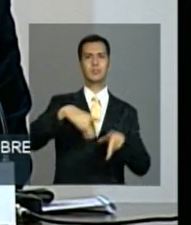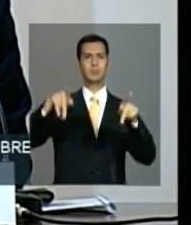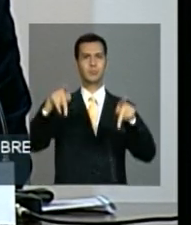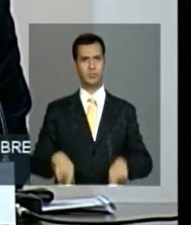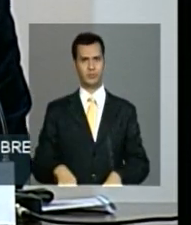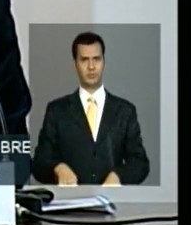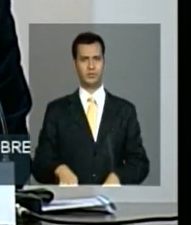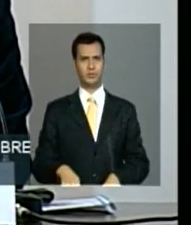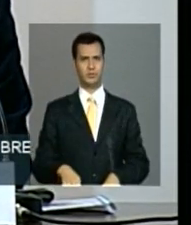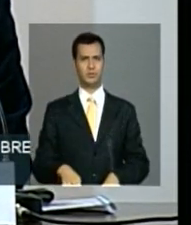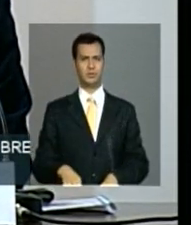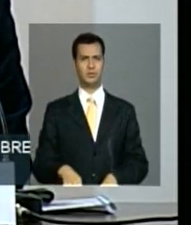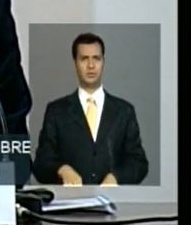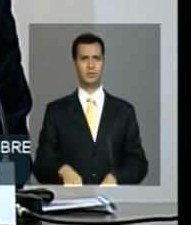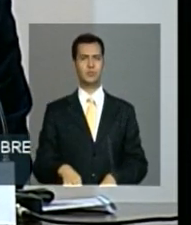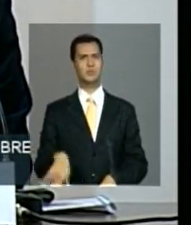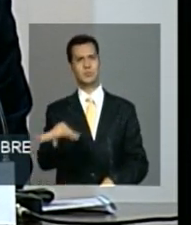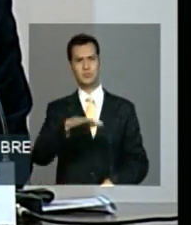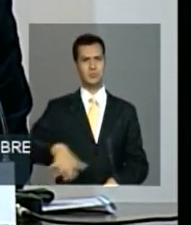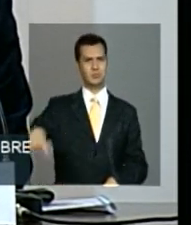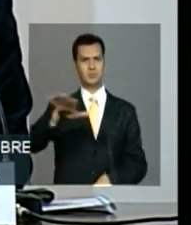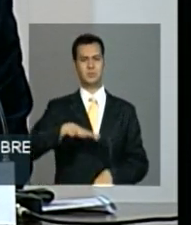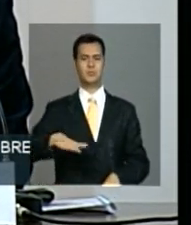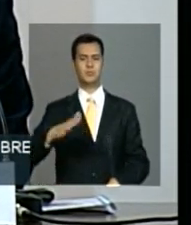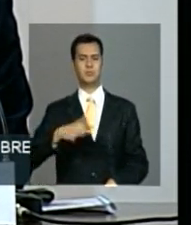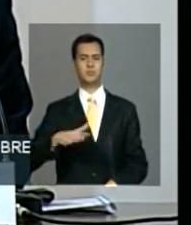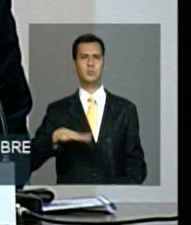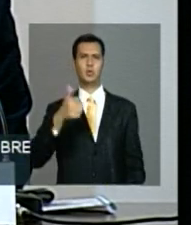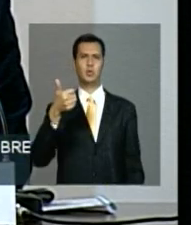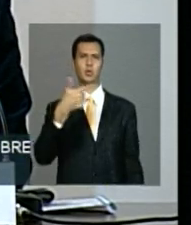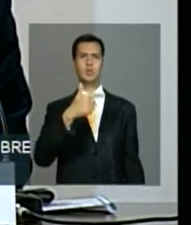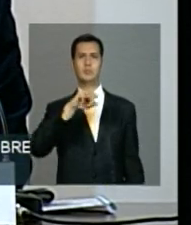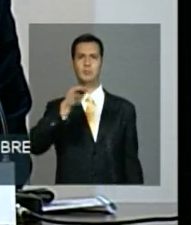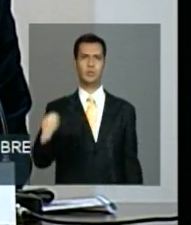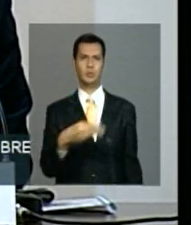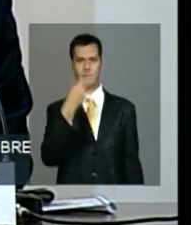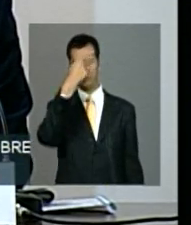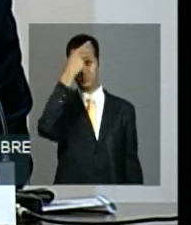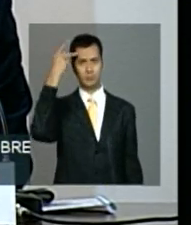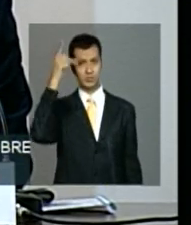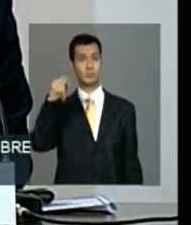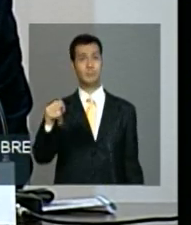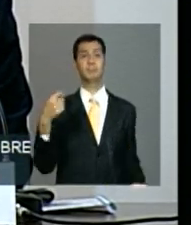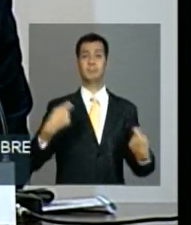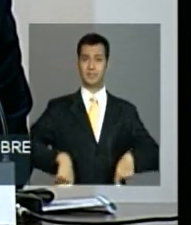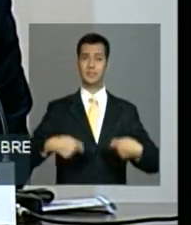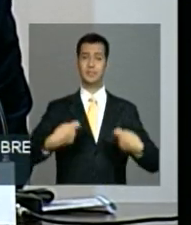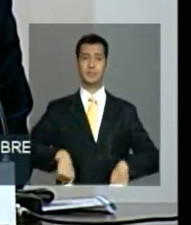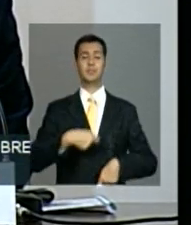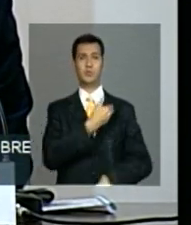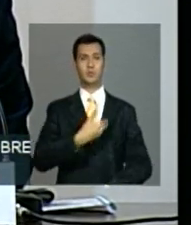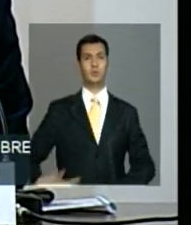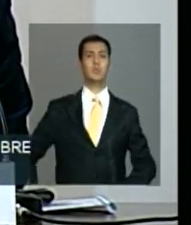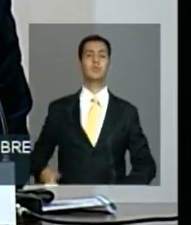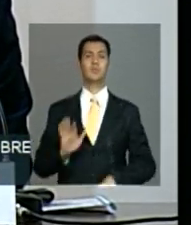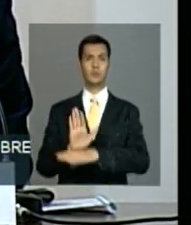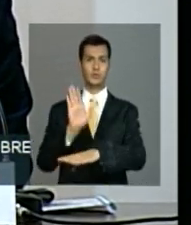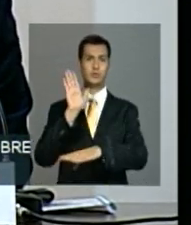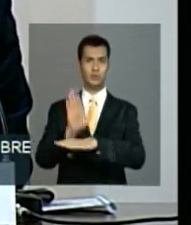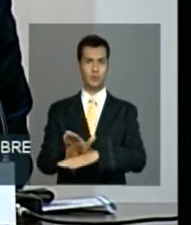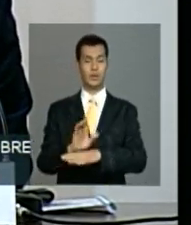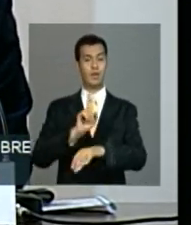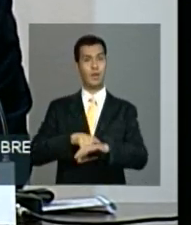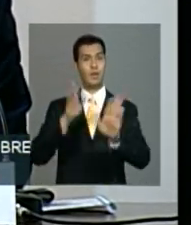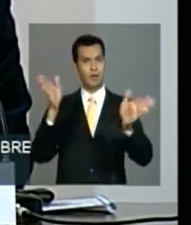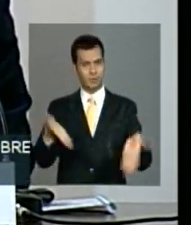estimamos que deve atingir a quase 12 milhões de pessoas que precisa do apoio do governo nesse